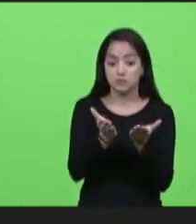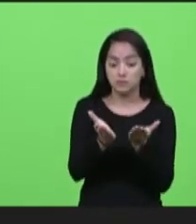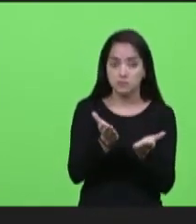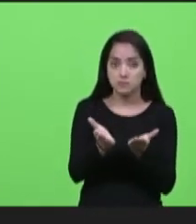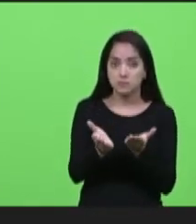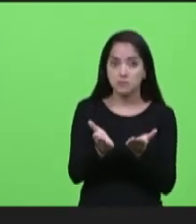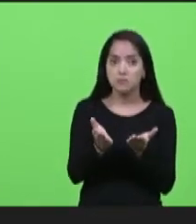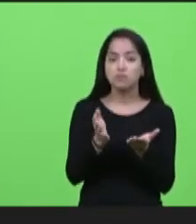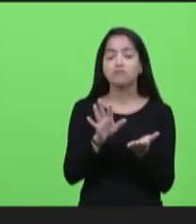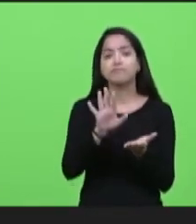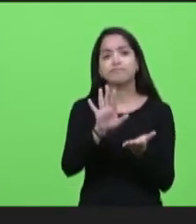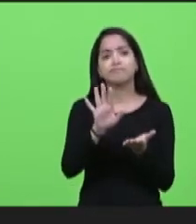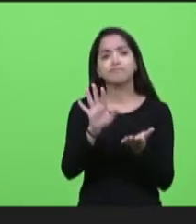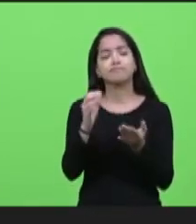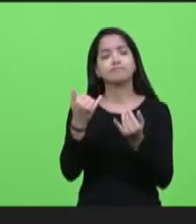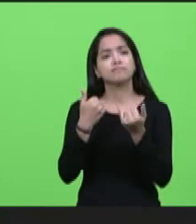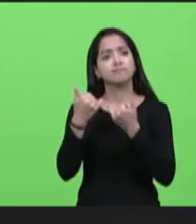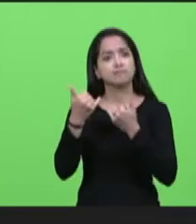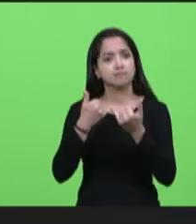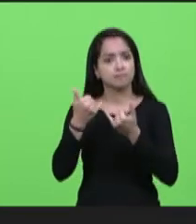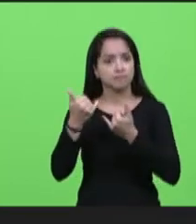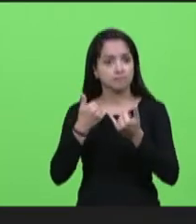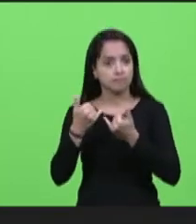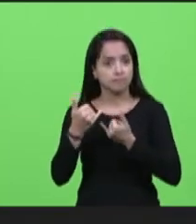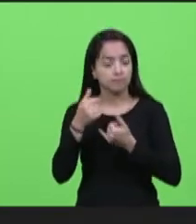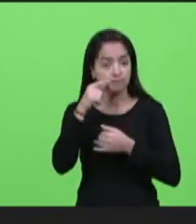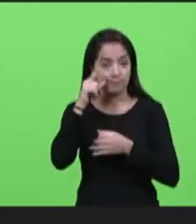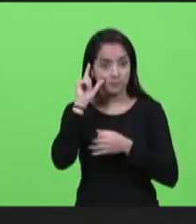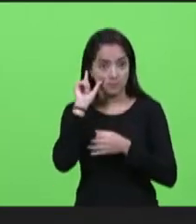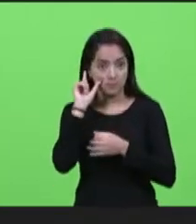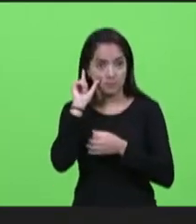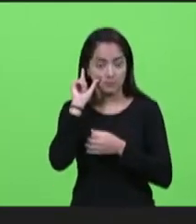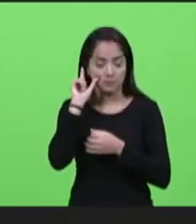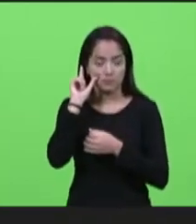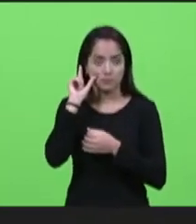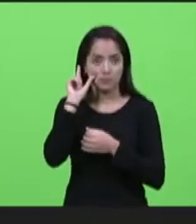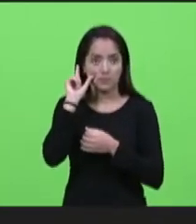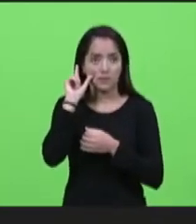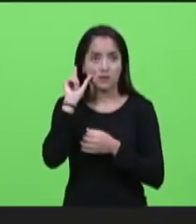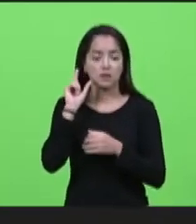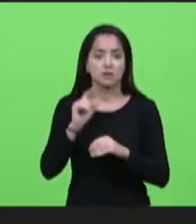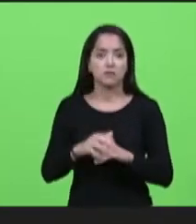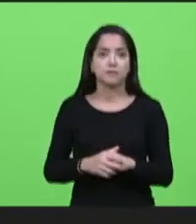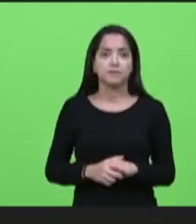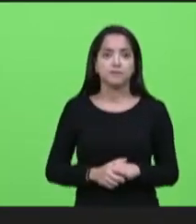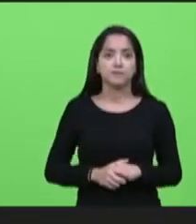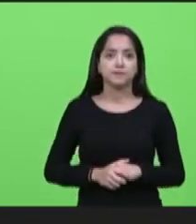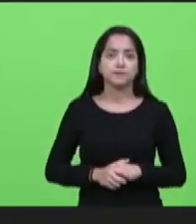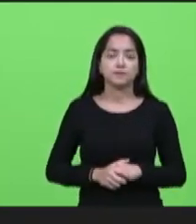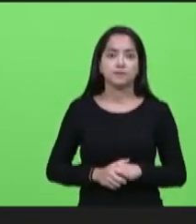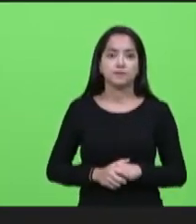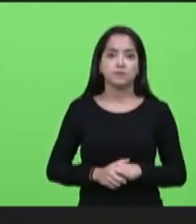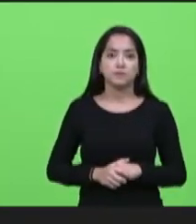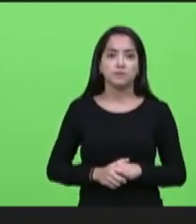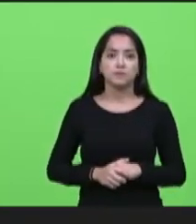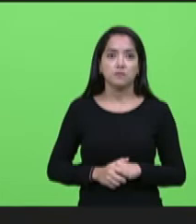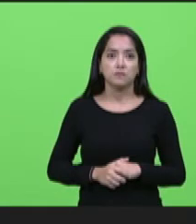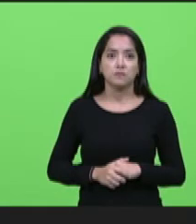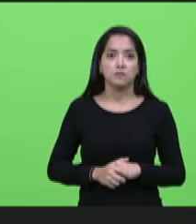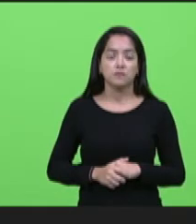As informações que nós tivemos ontem a respeito